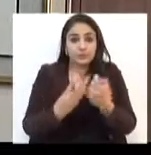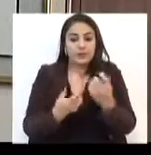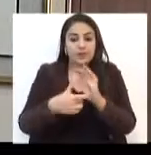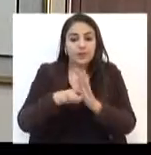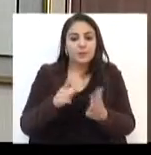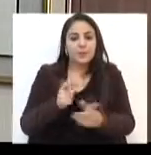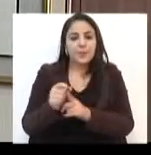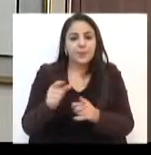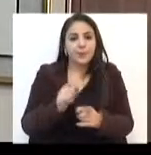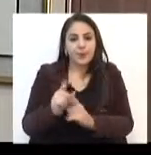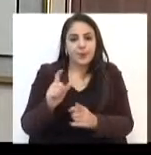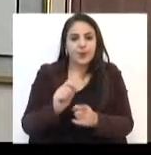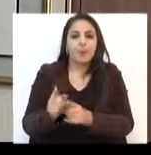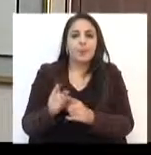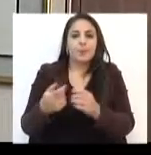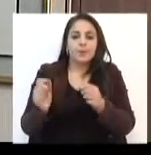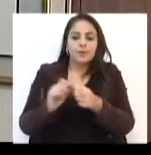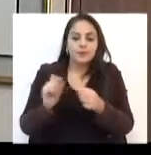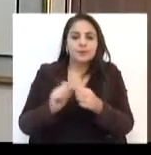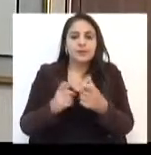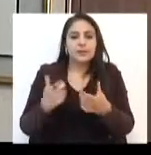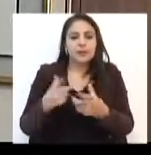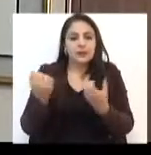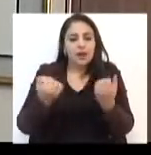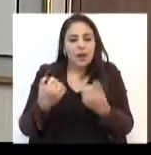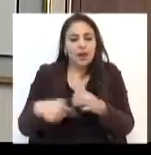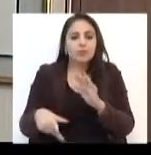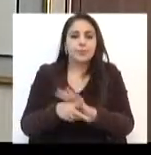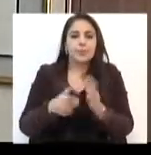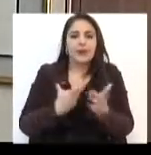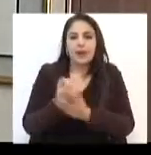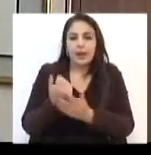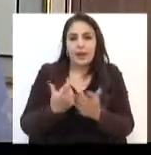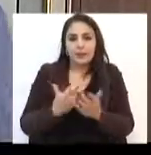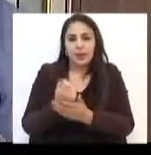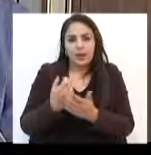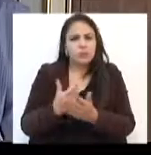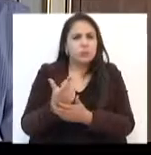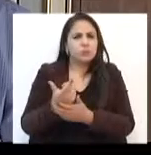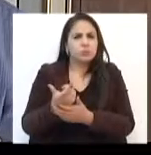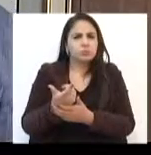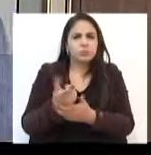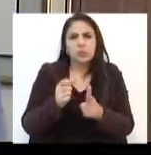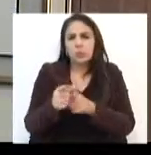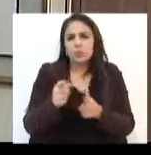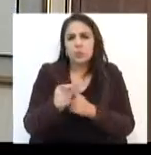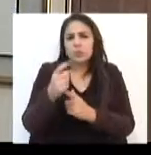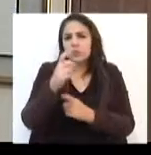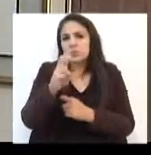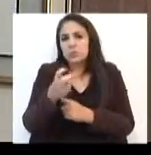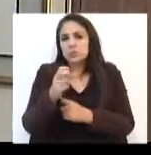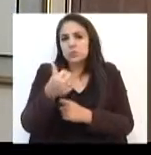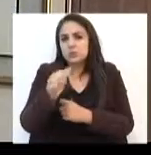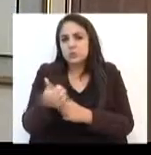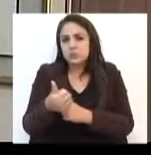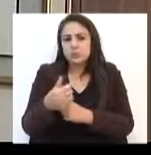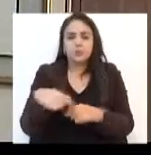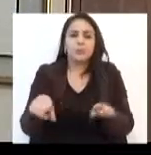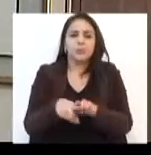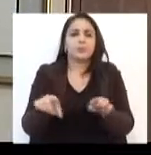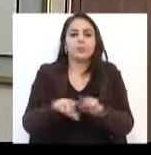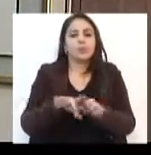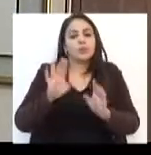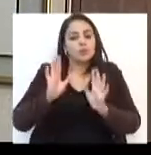alugar um pavilhão para fazer os seus cargos, gastam aí 3, 4, 5, 6 mil só de aluguel dos galpões, lá seriam os galpões para poder